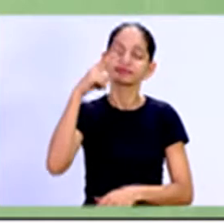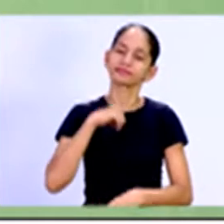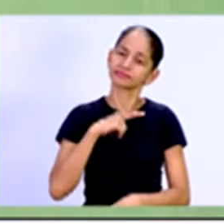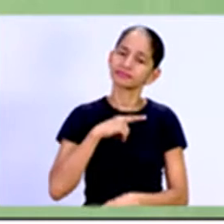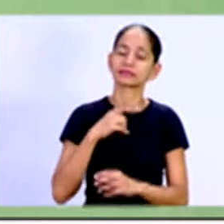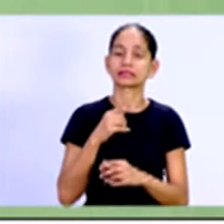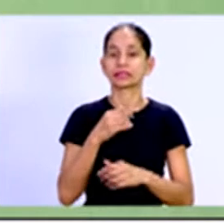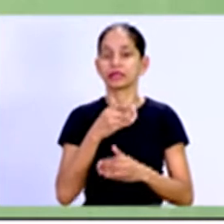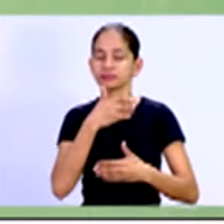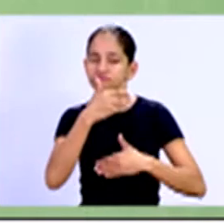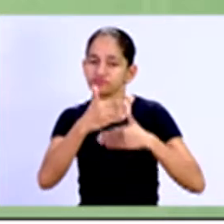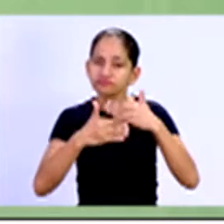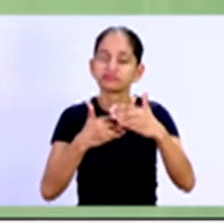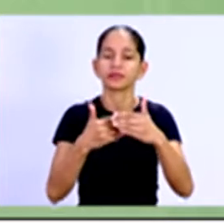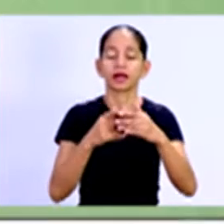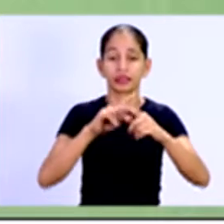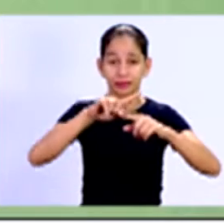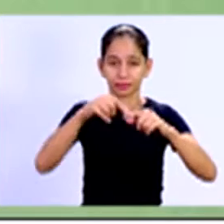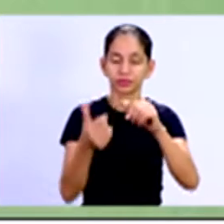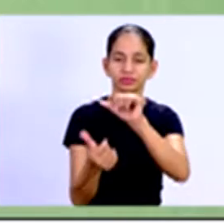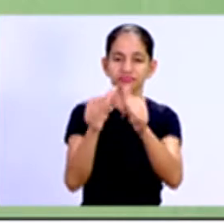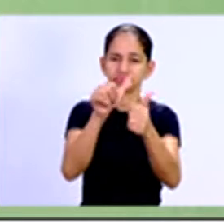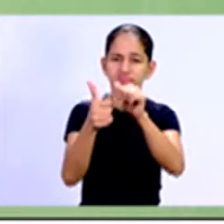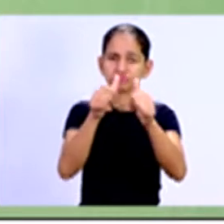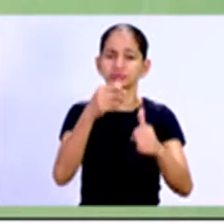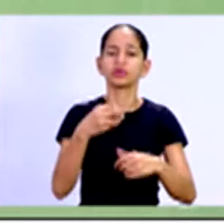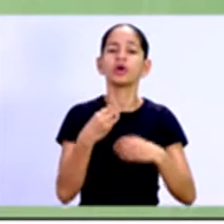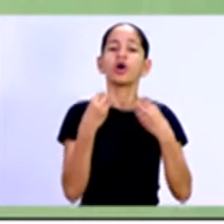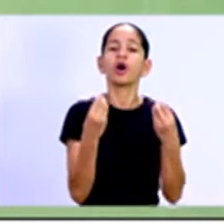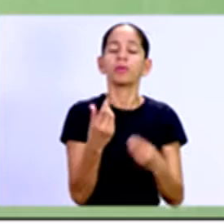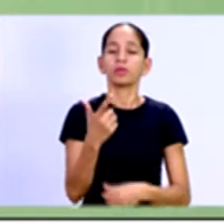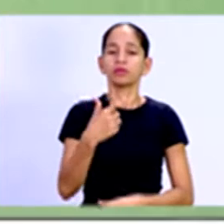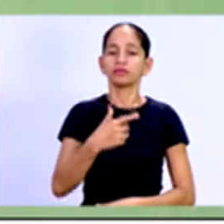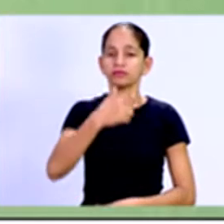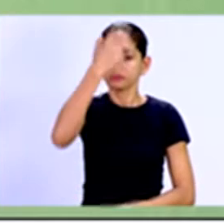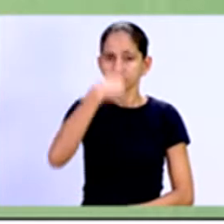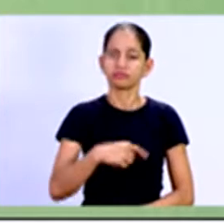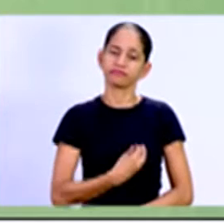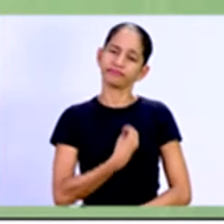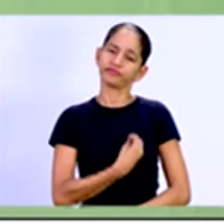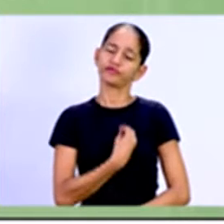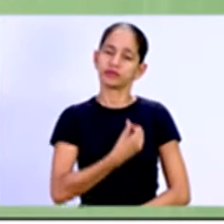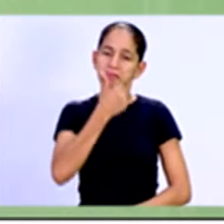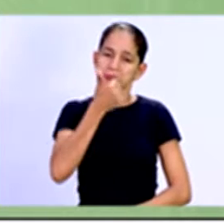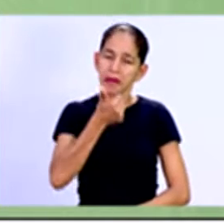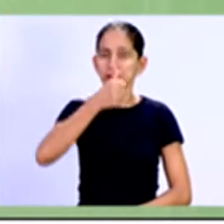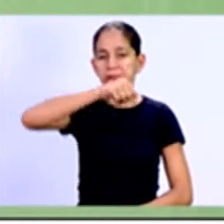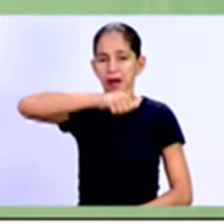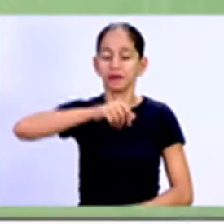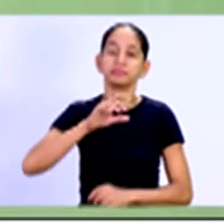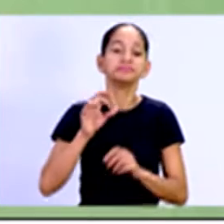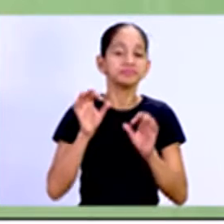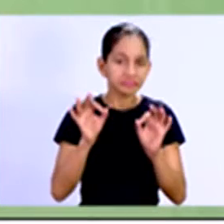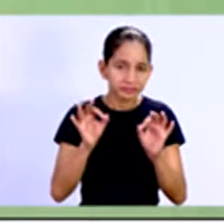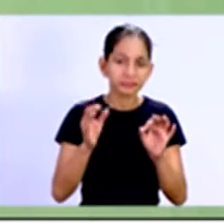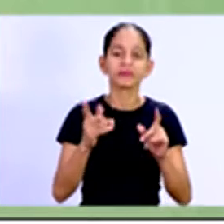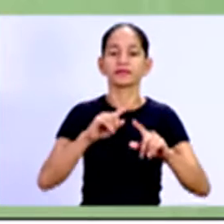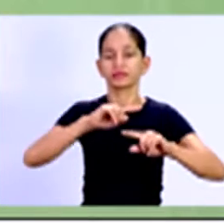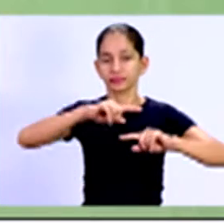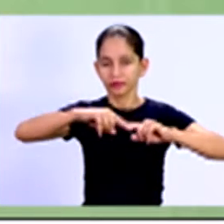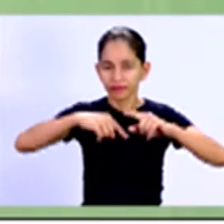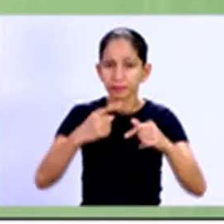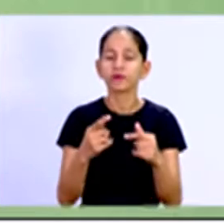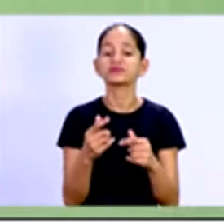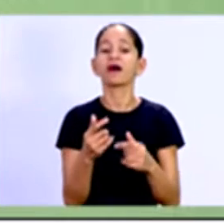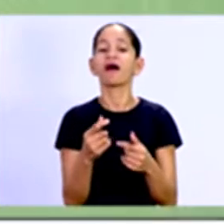de avaliação que ele faz da sua realidade, faça com que ele consiga refletir a sua própria realidade, fazendo com que ele tome